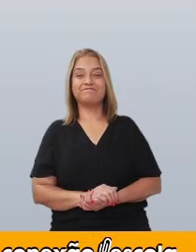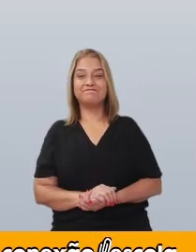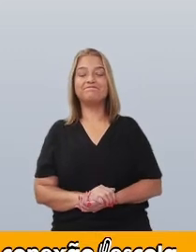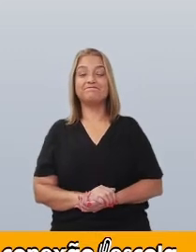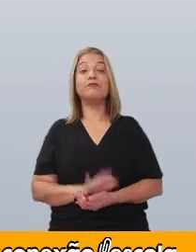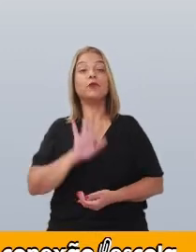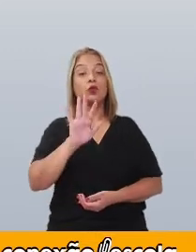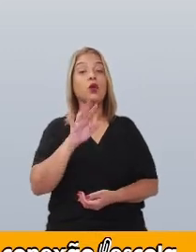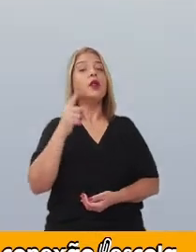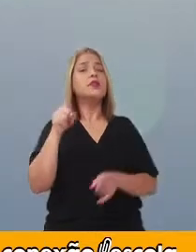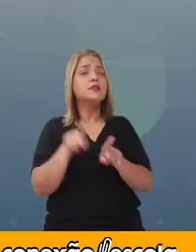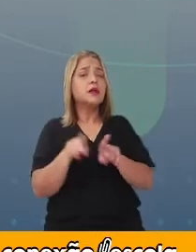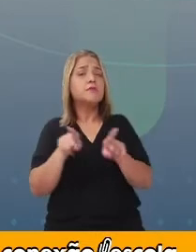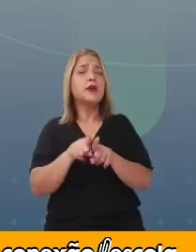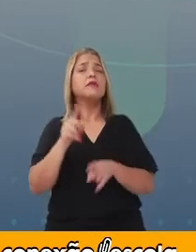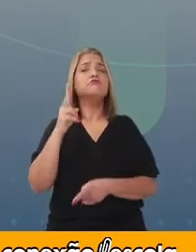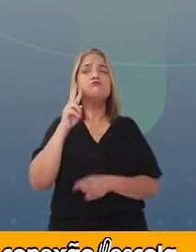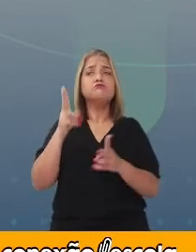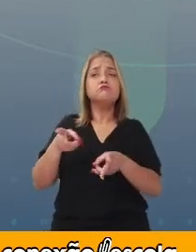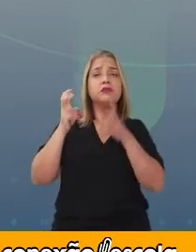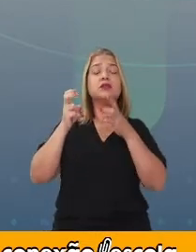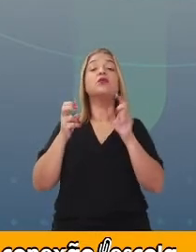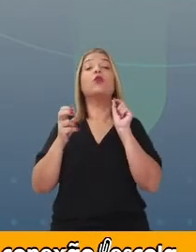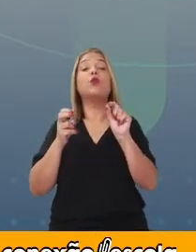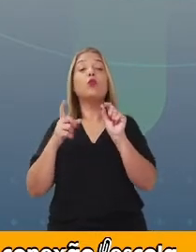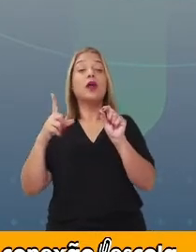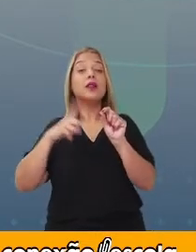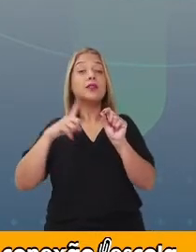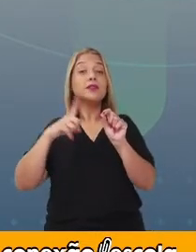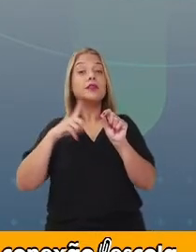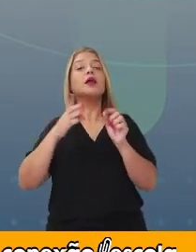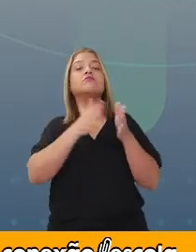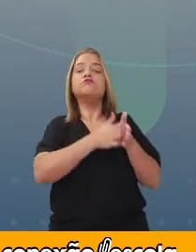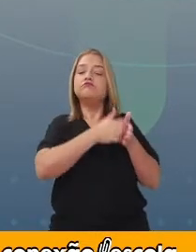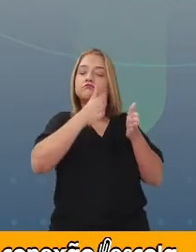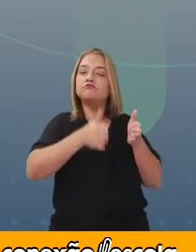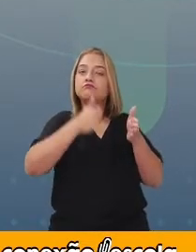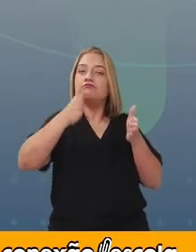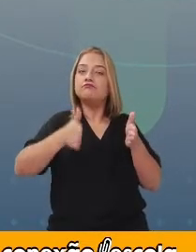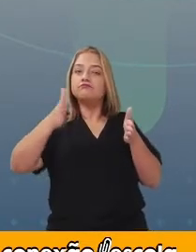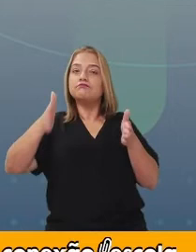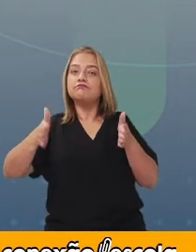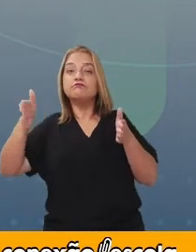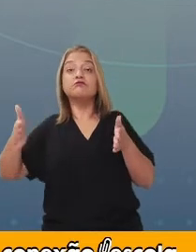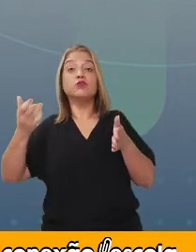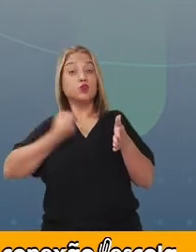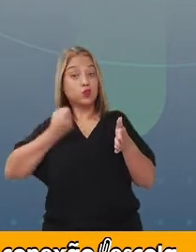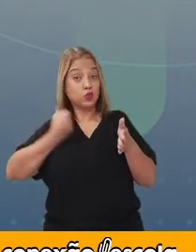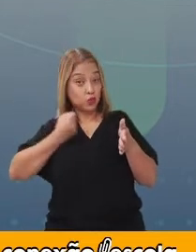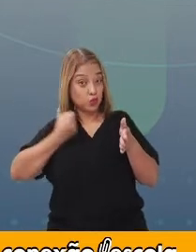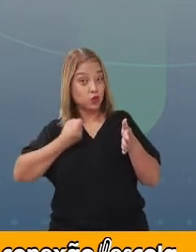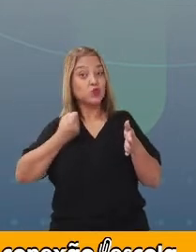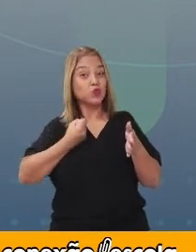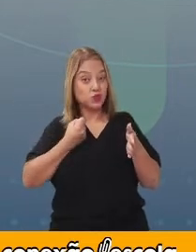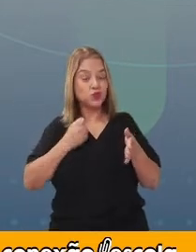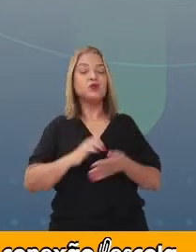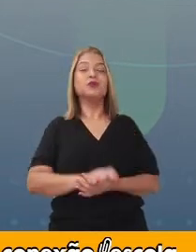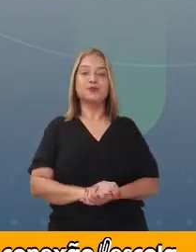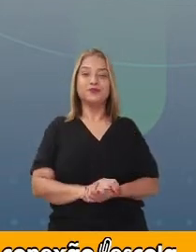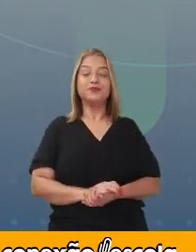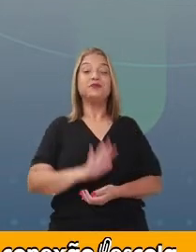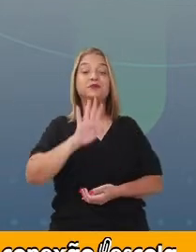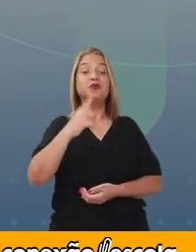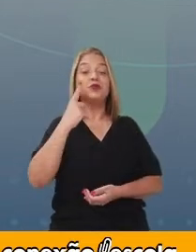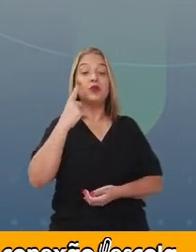nós já vimos também que aqui nós temos uma sequência numérica, ou